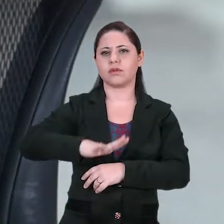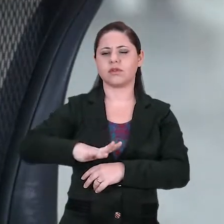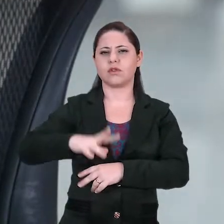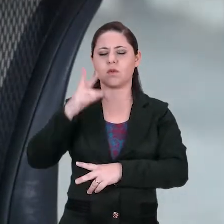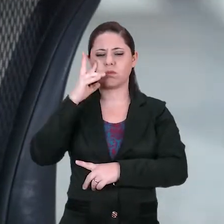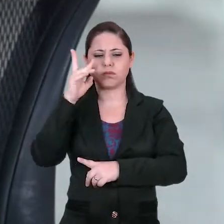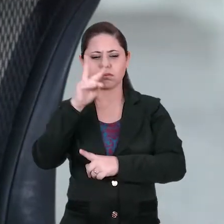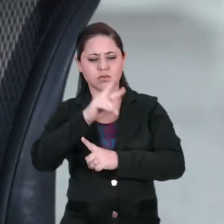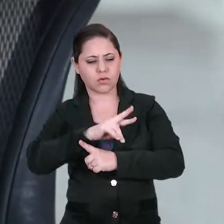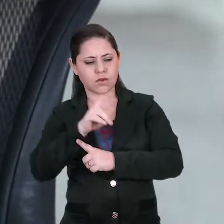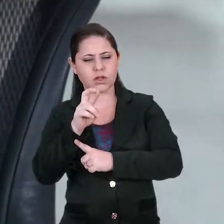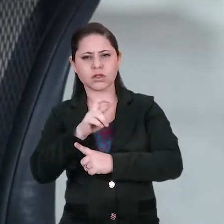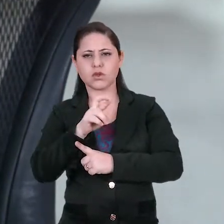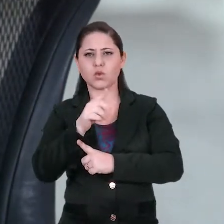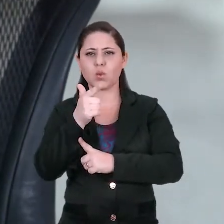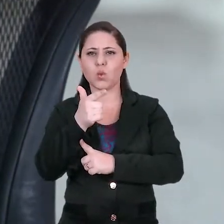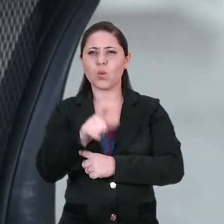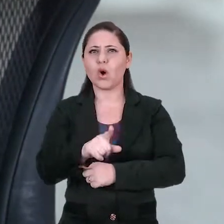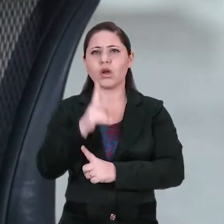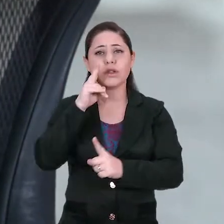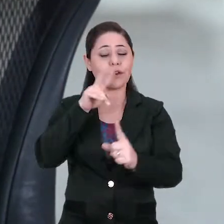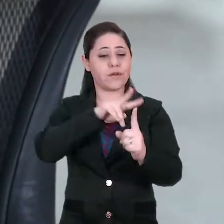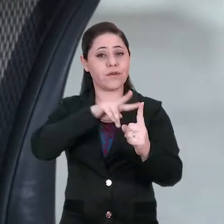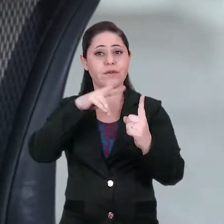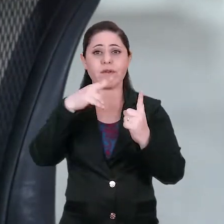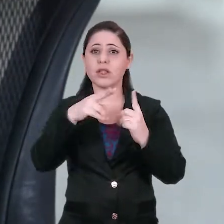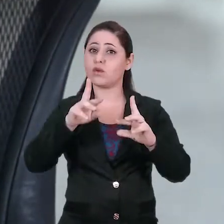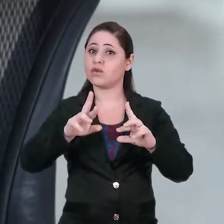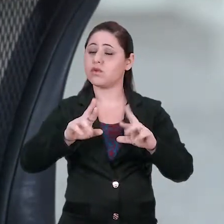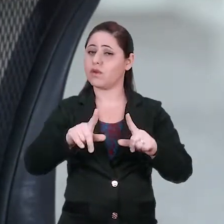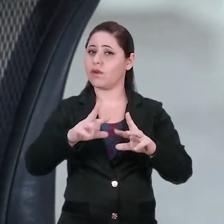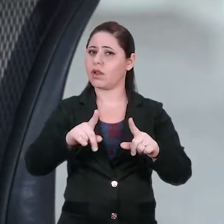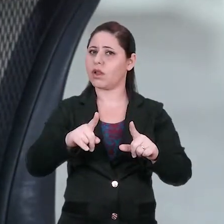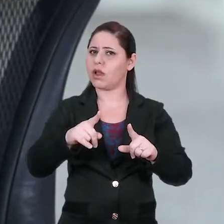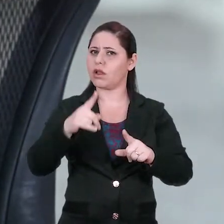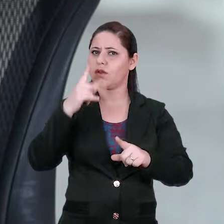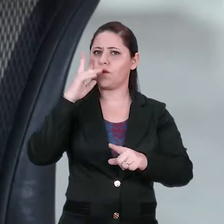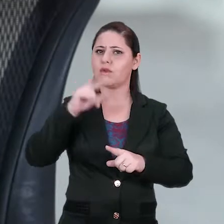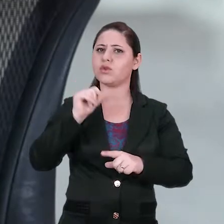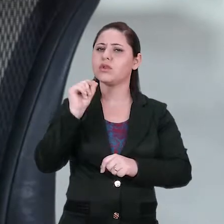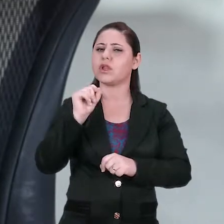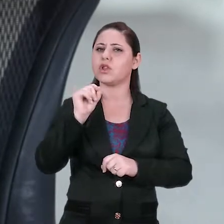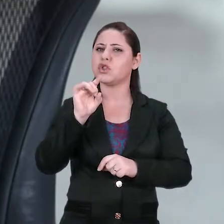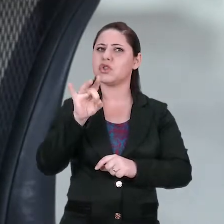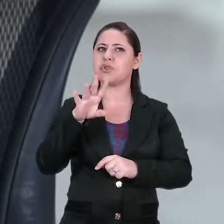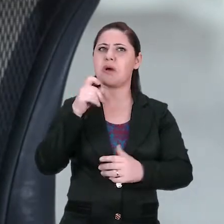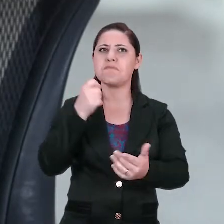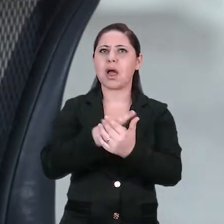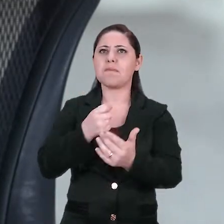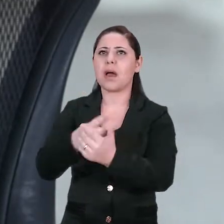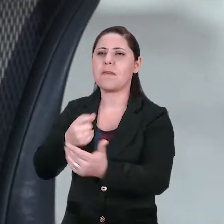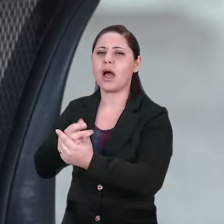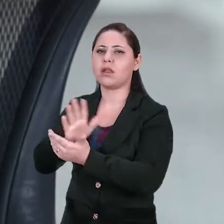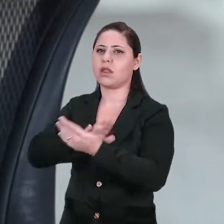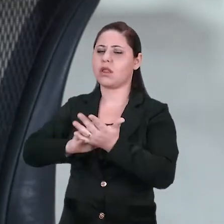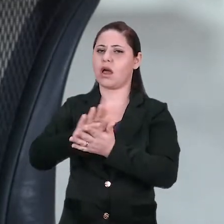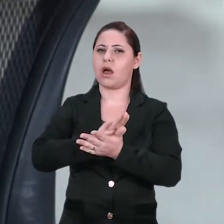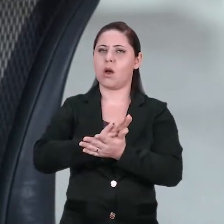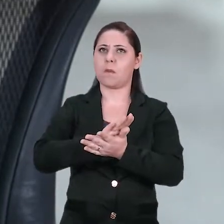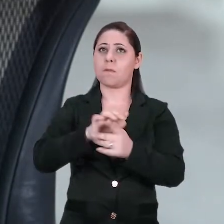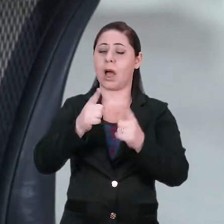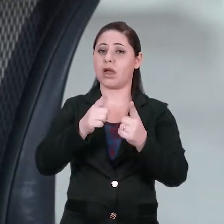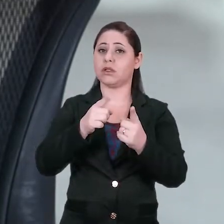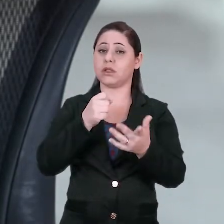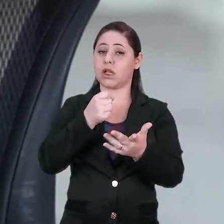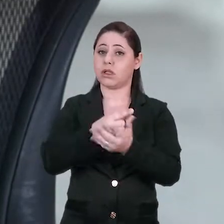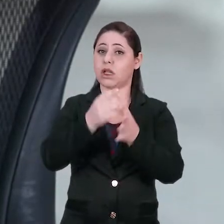olhassem com uma outra forma, vissem que não era só gastar, mas gastar com efetividade,